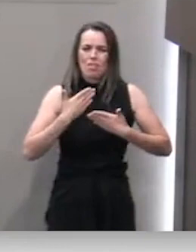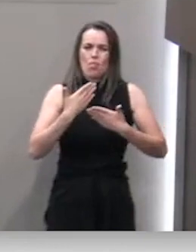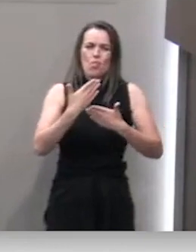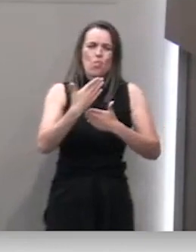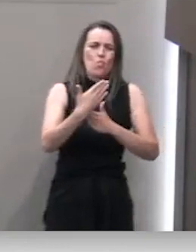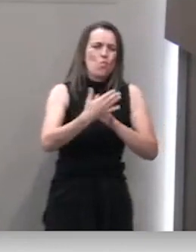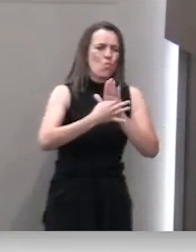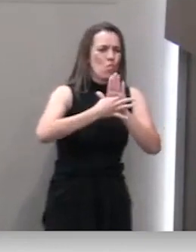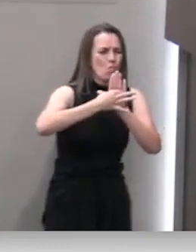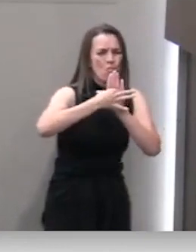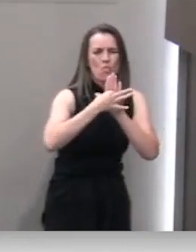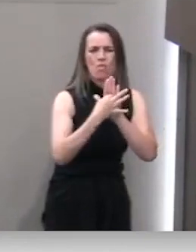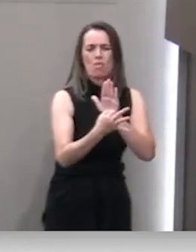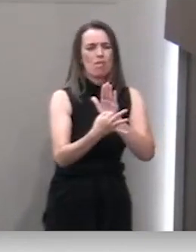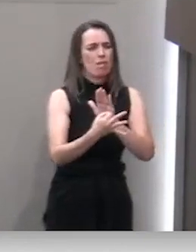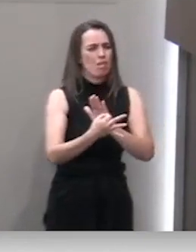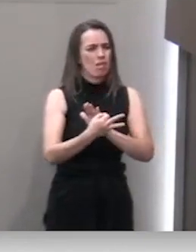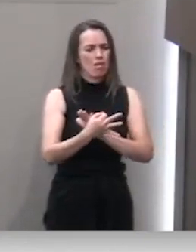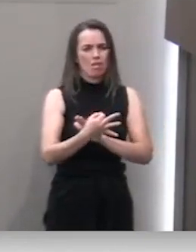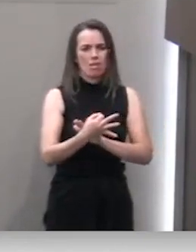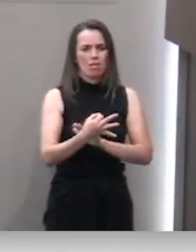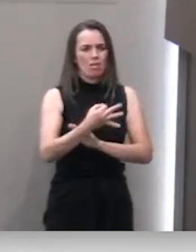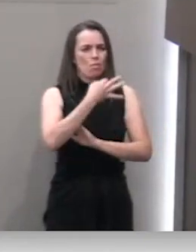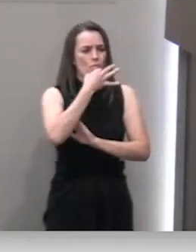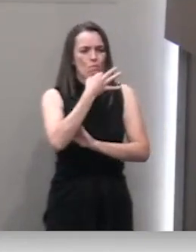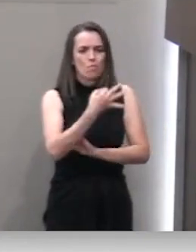choque. Nesse momento,